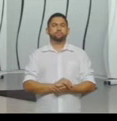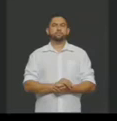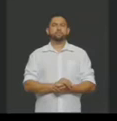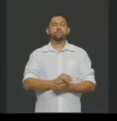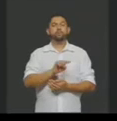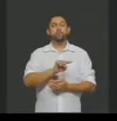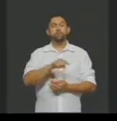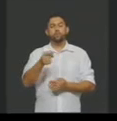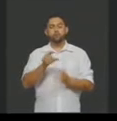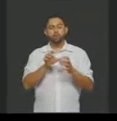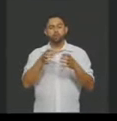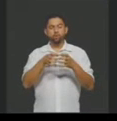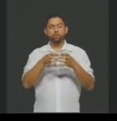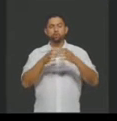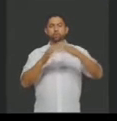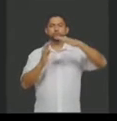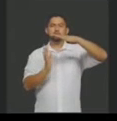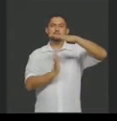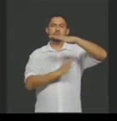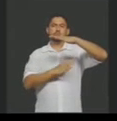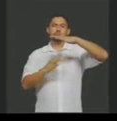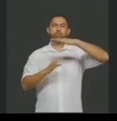Outro grupo de algas, então, aqui, as